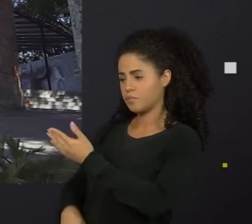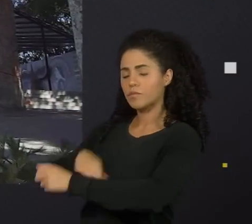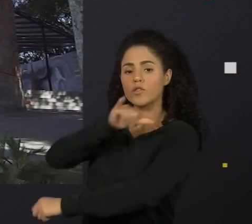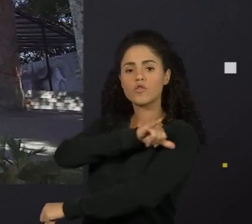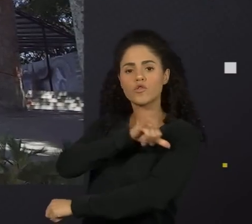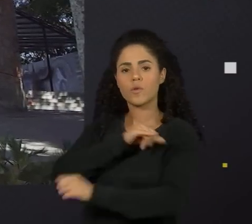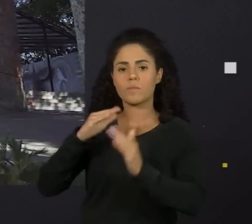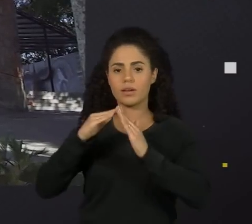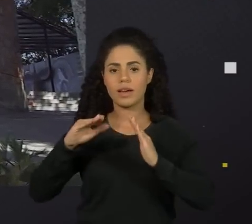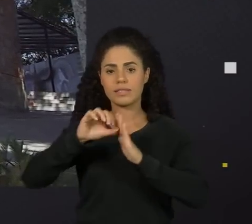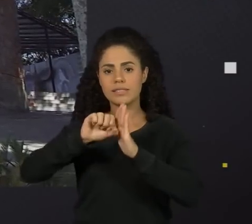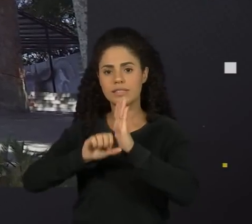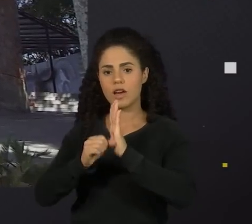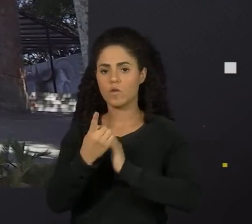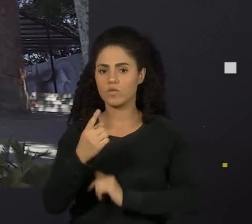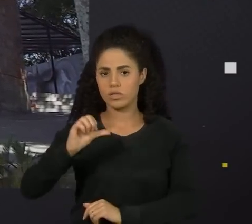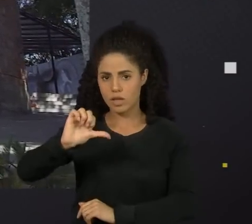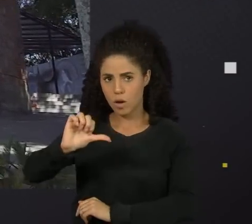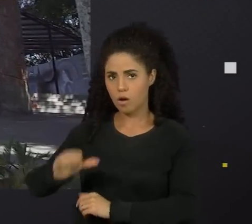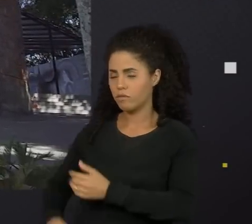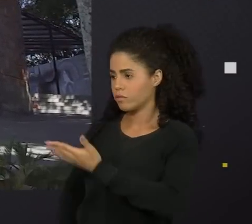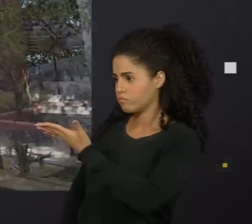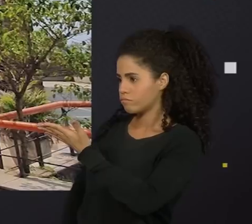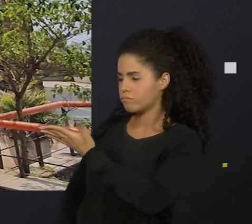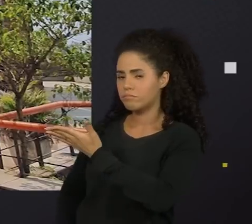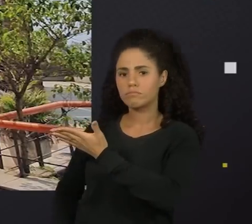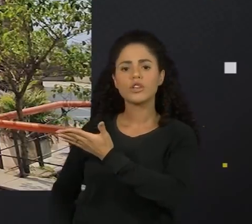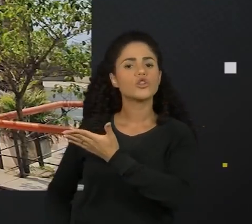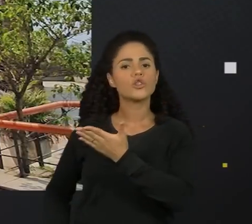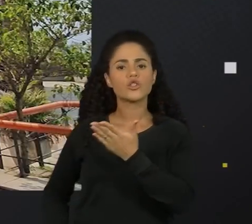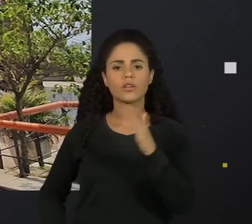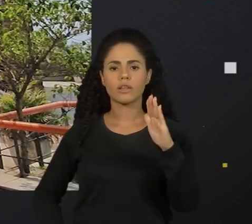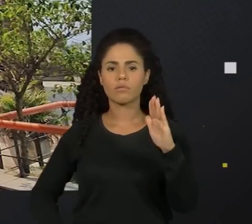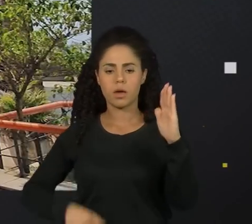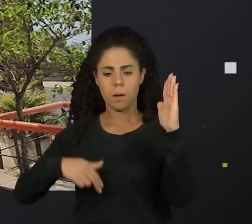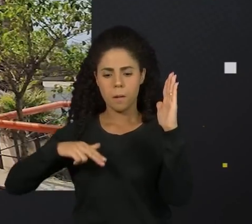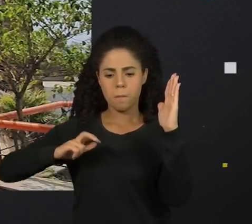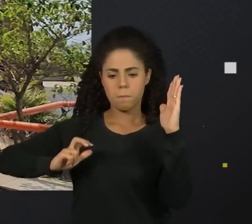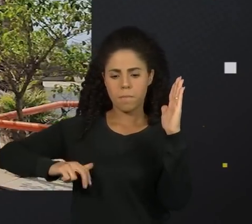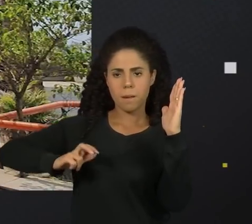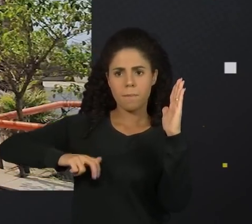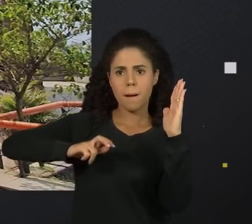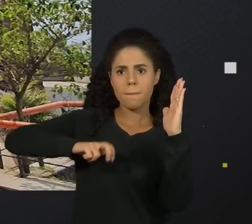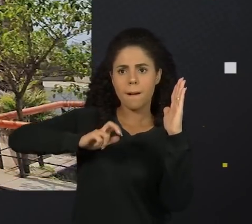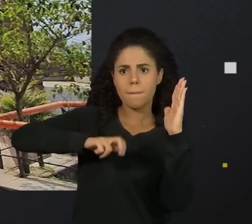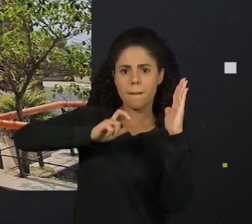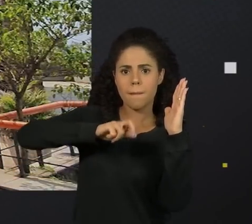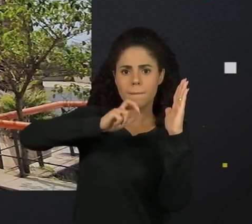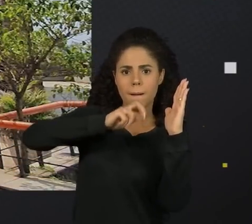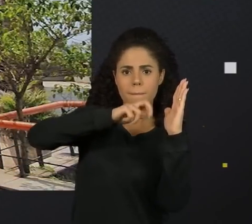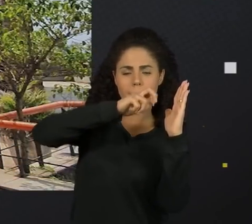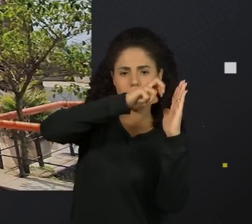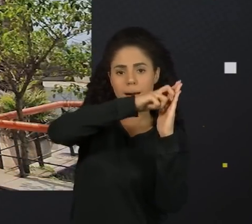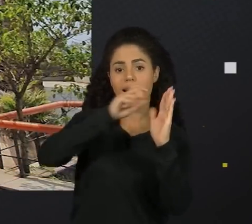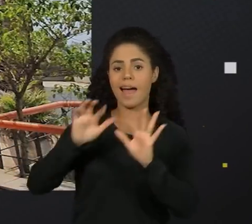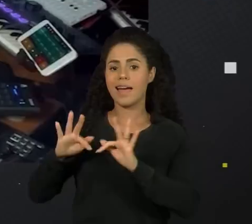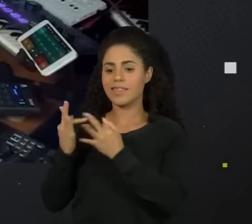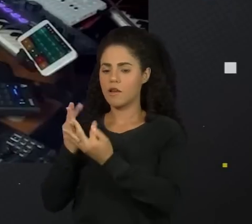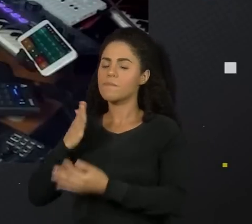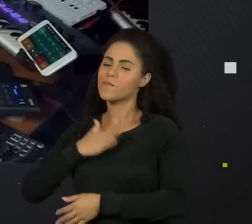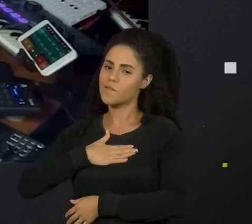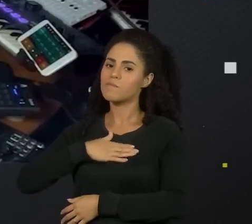do século XIX, que só tem as escadas e os patamares, que por acaso pertenceu à minha tia tetravó, que é uma tremenda